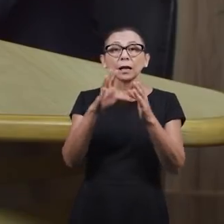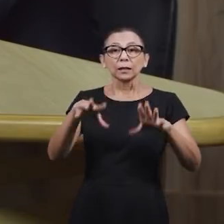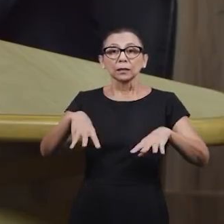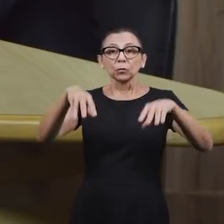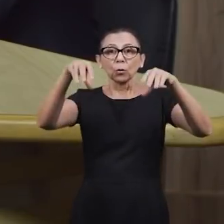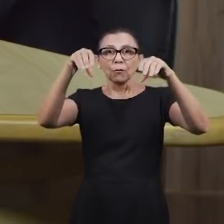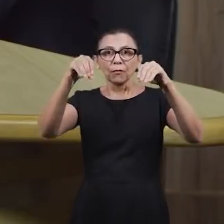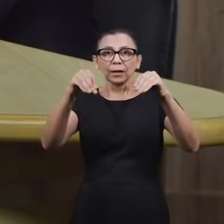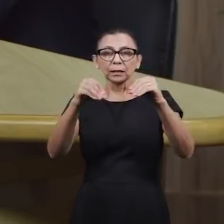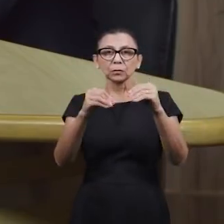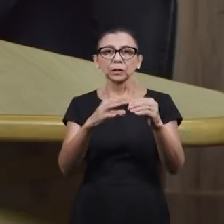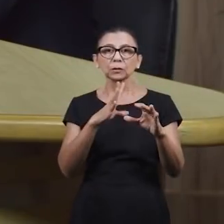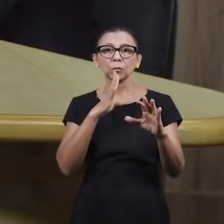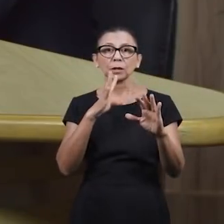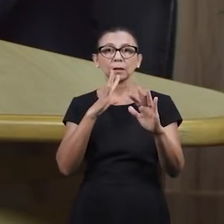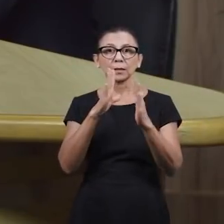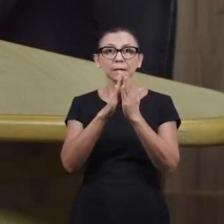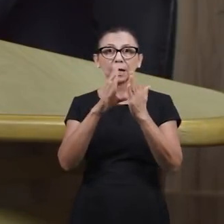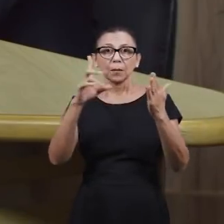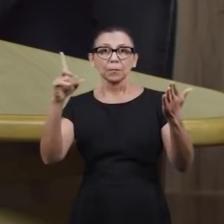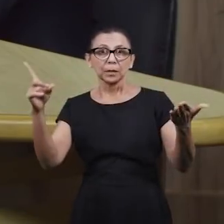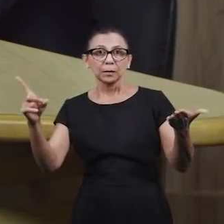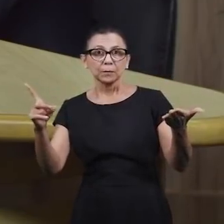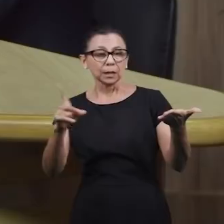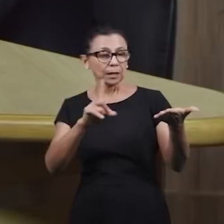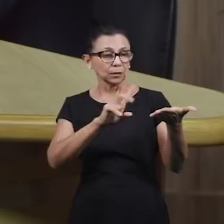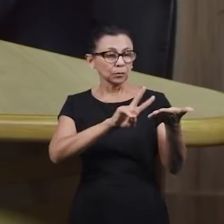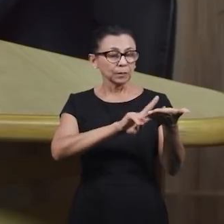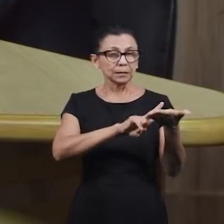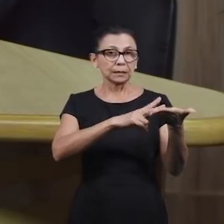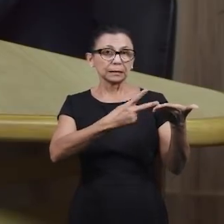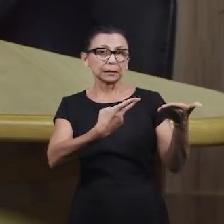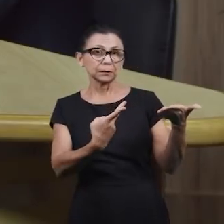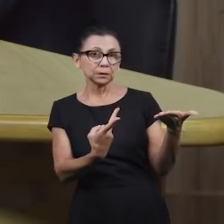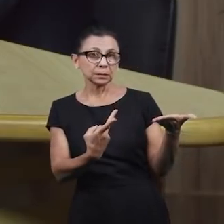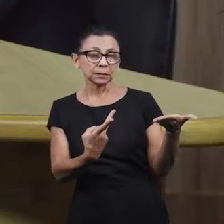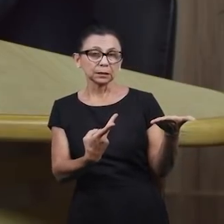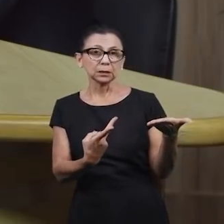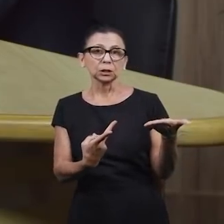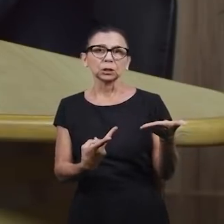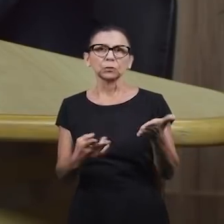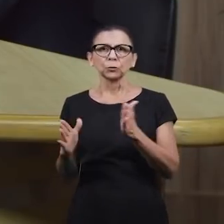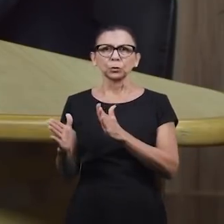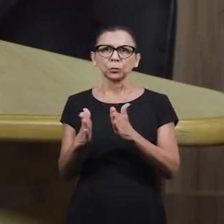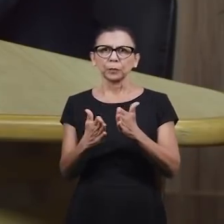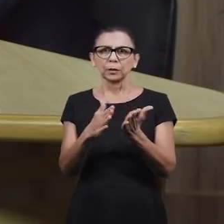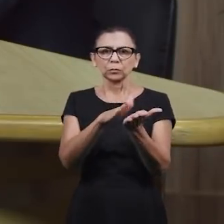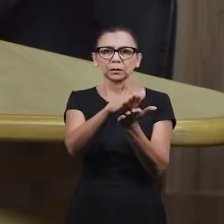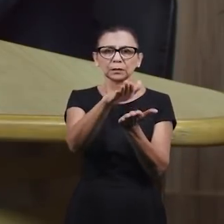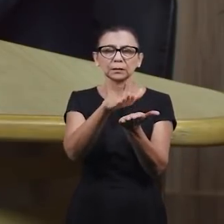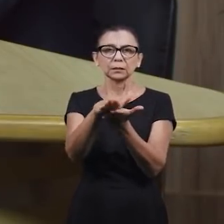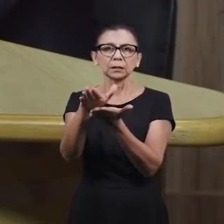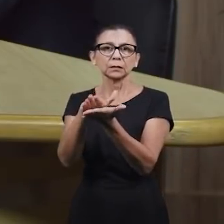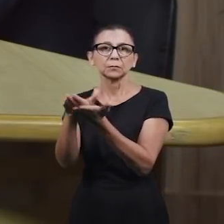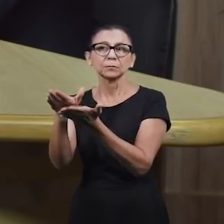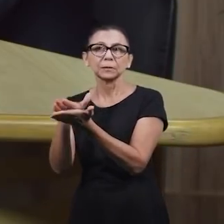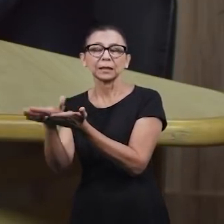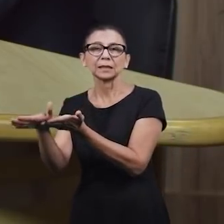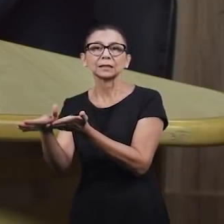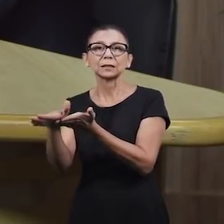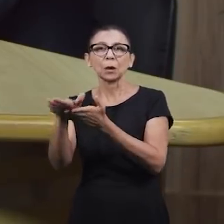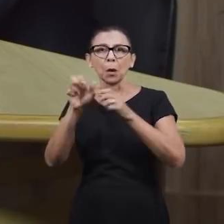Bíblia e faz com que ela chegue, na mesma época, foi a época da imprensa, né, do descobrimento da imprensa, então a Bíblia pôde chegar